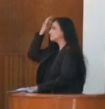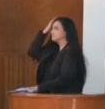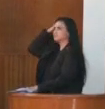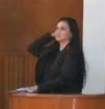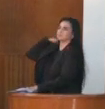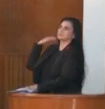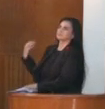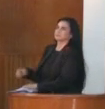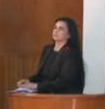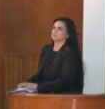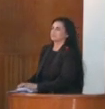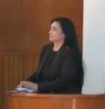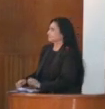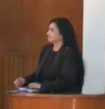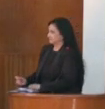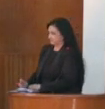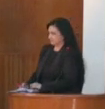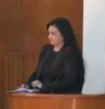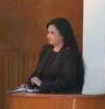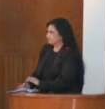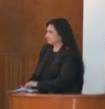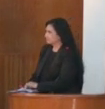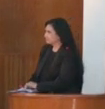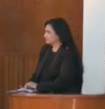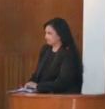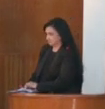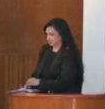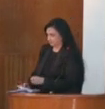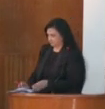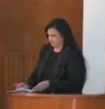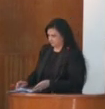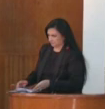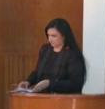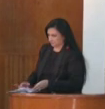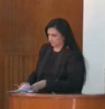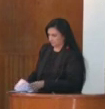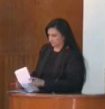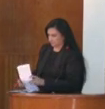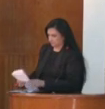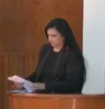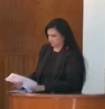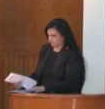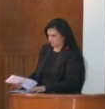Nós vamos ter aqui alguns palestrantes que vão